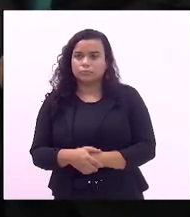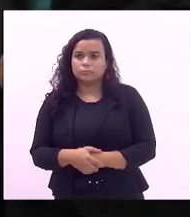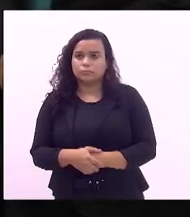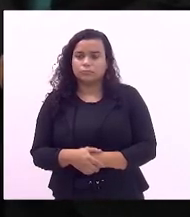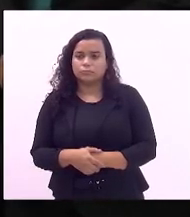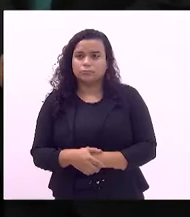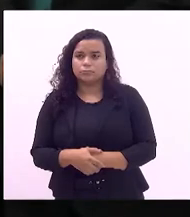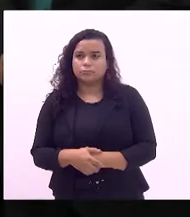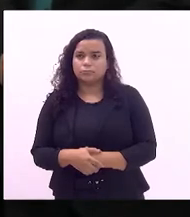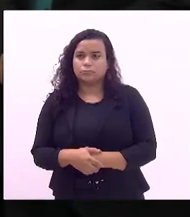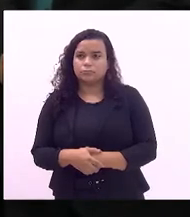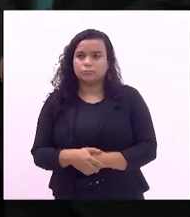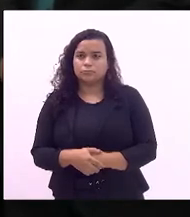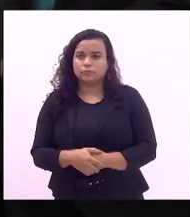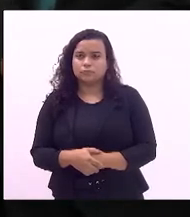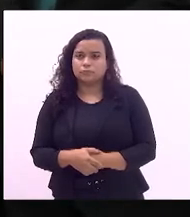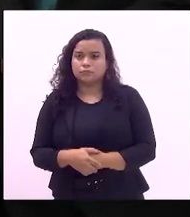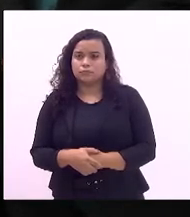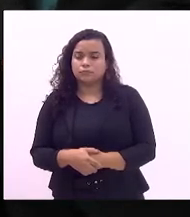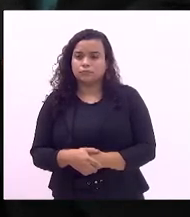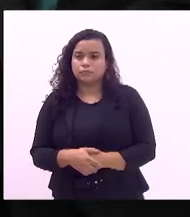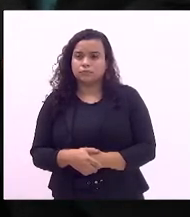E aí